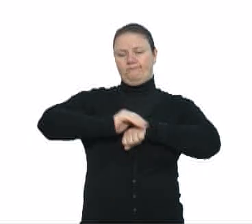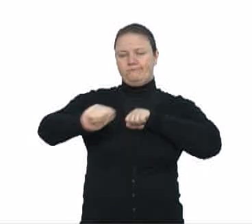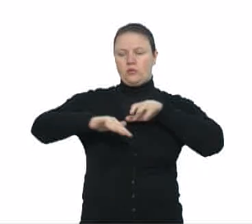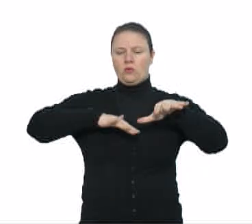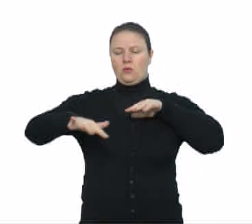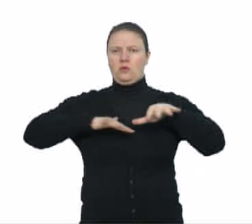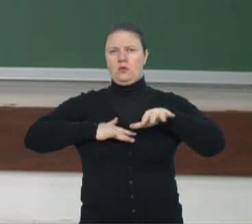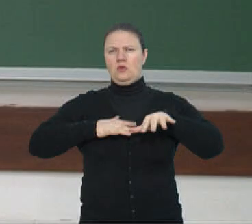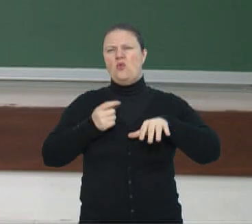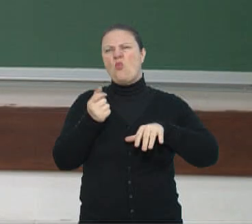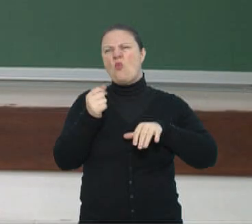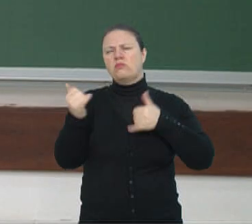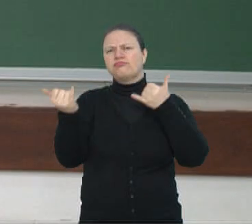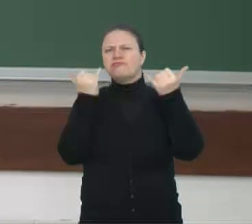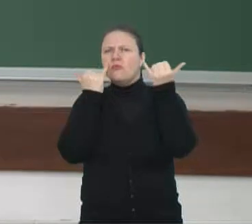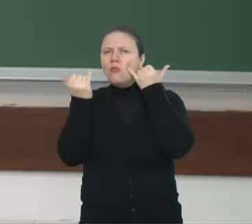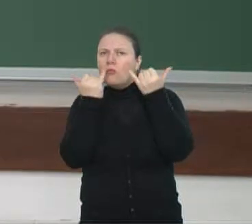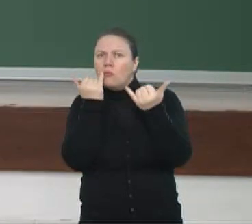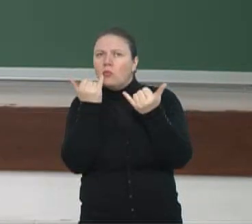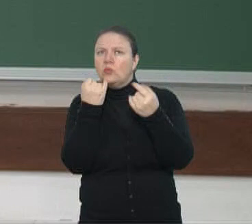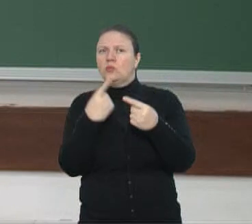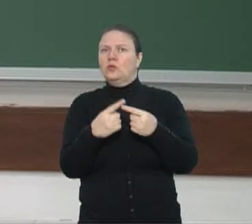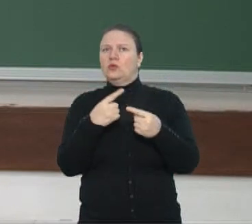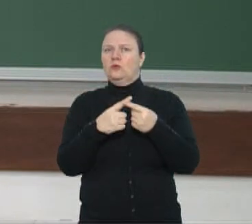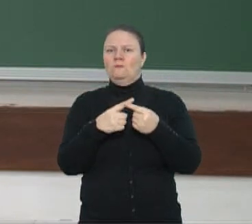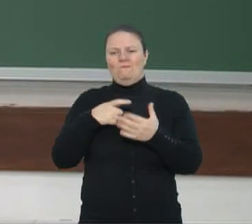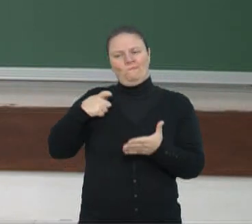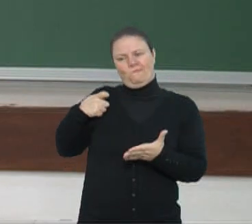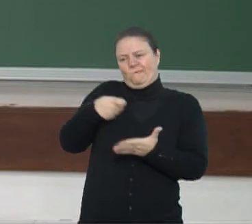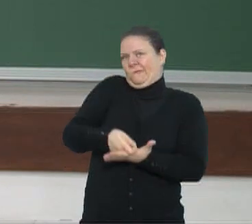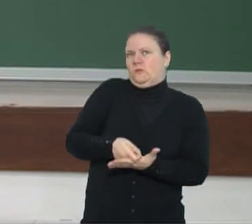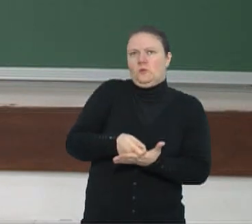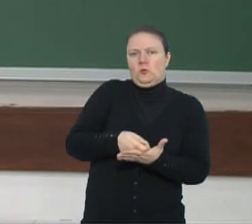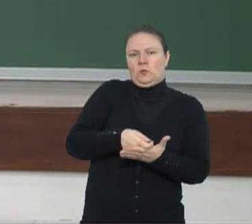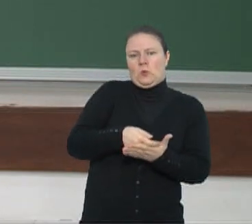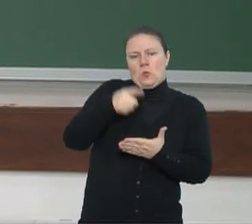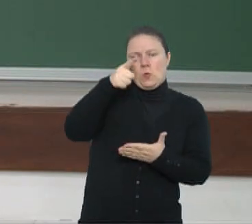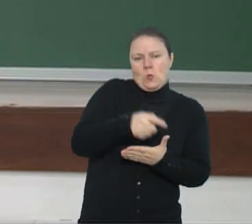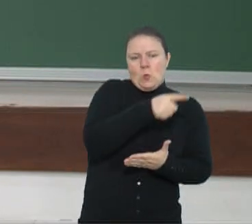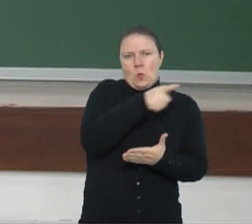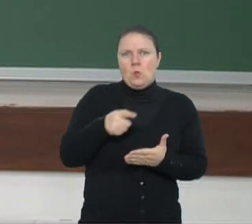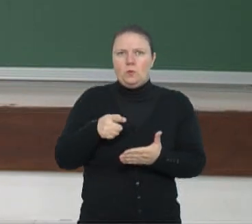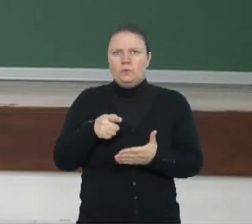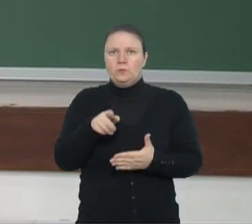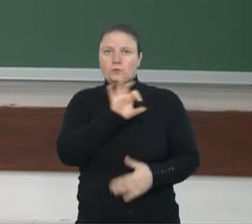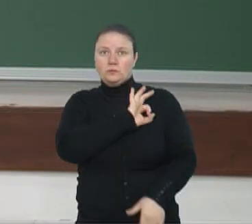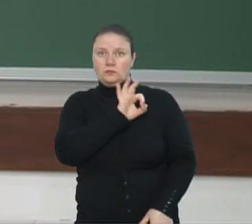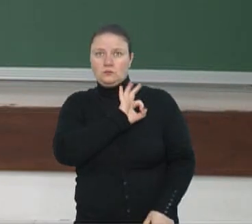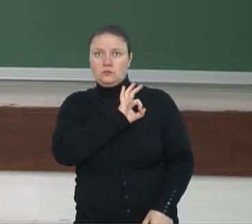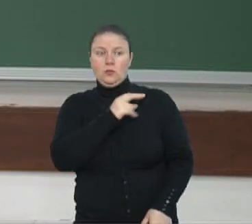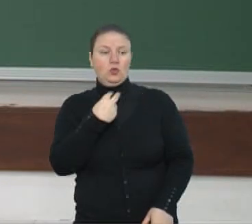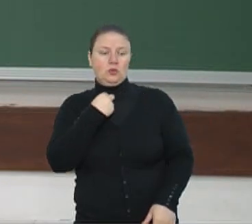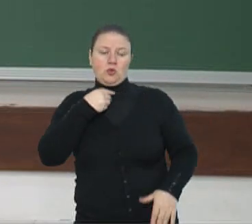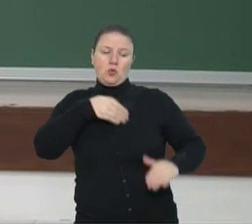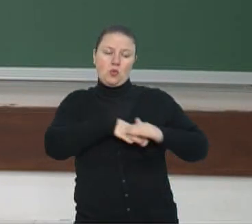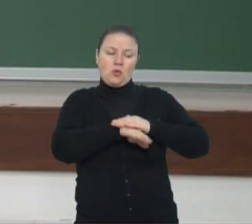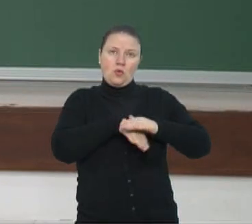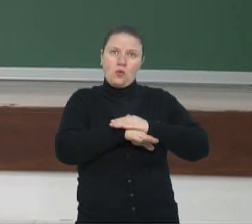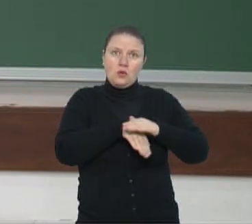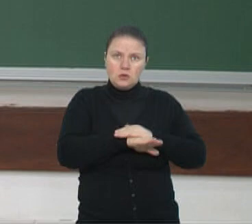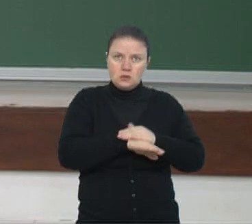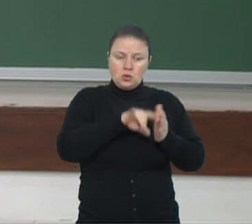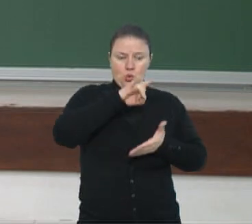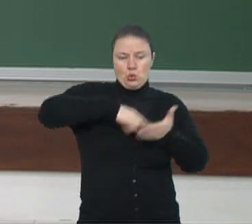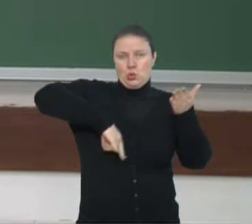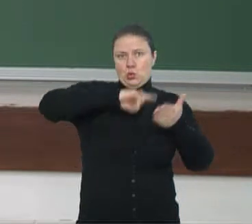pouca notícia dele, até porque ele foi duramente reprimido pela polícia e eles não guardavam muito documentos, porque eles eram um movimento muito